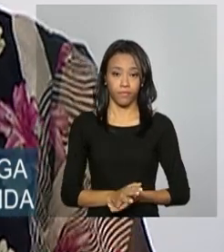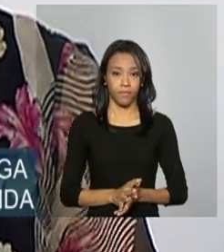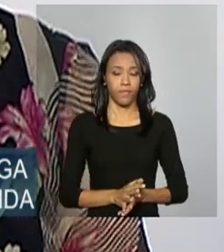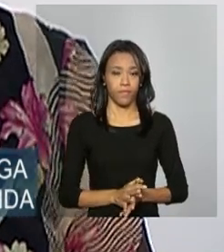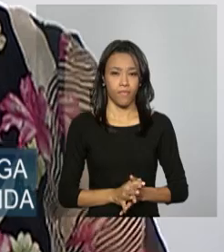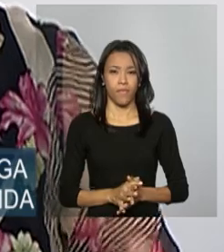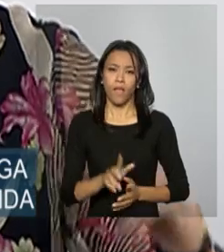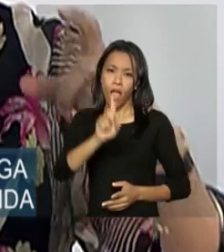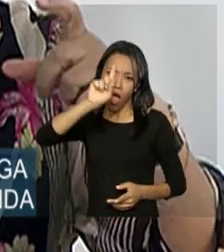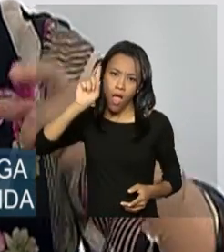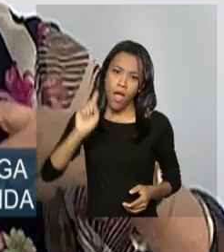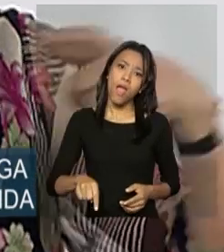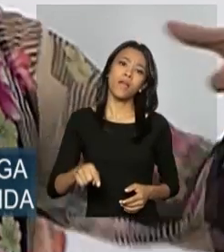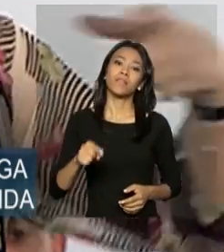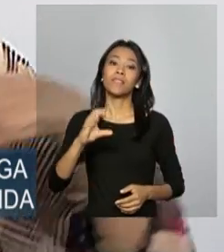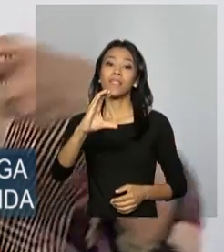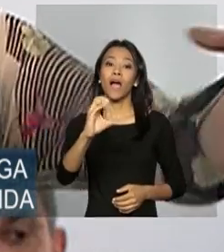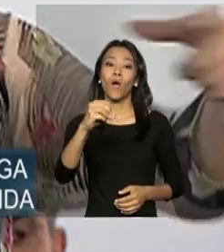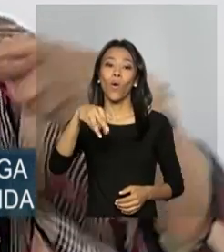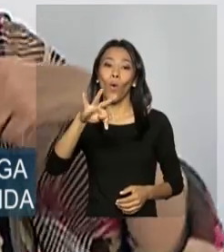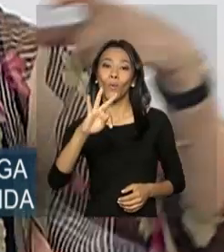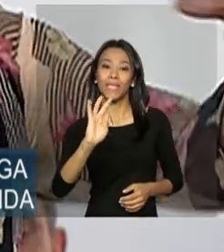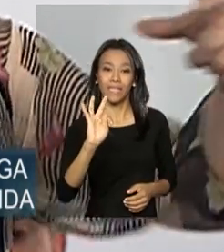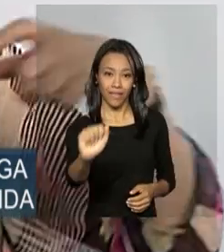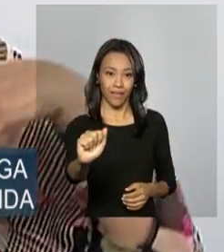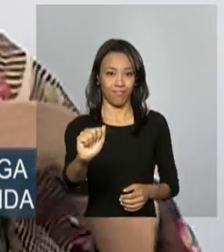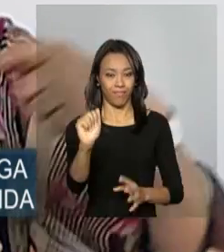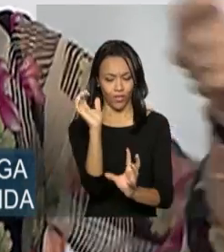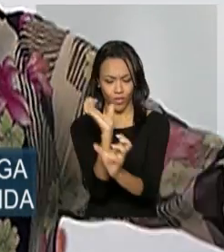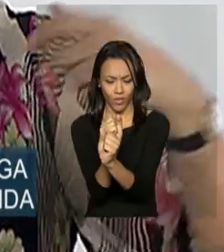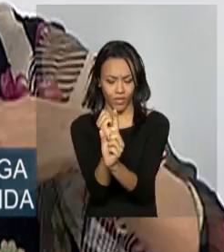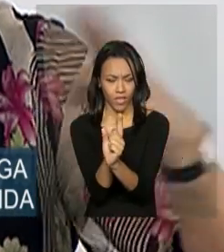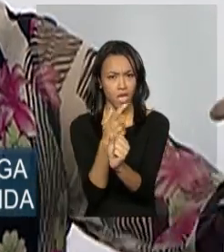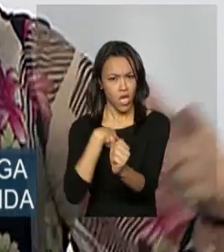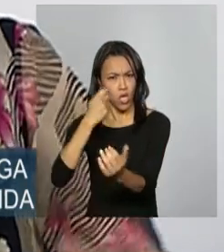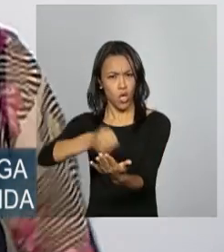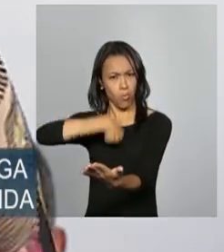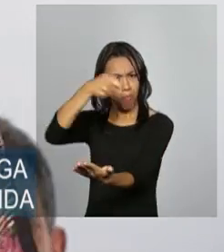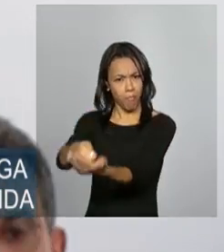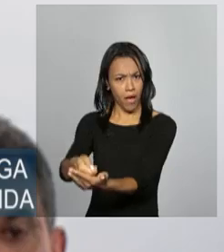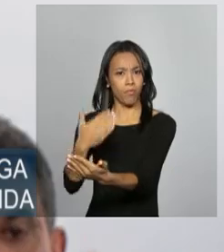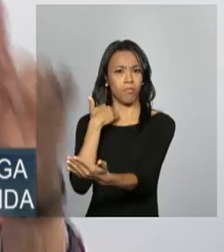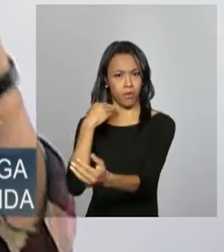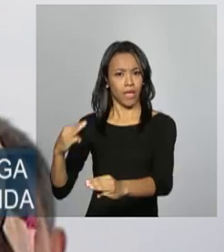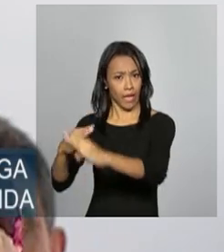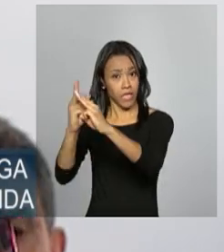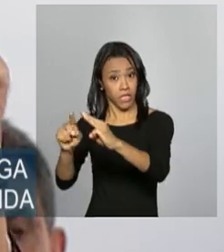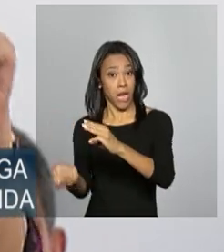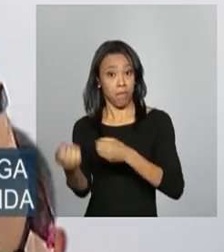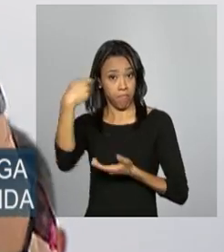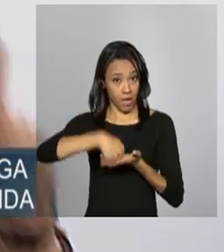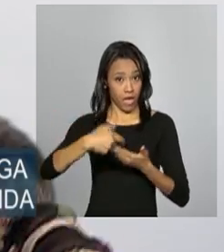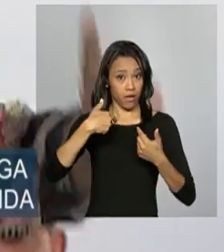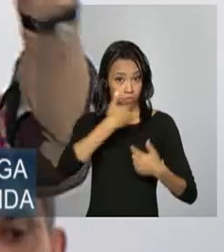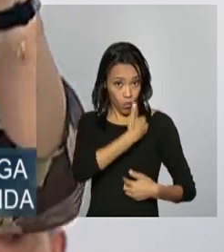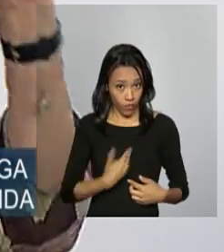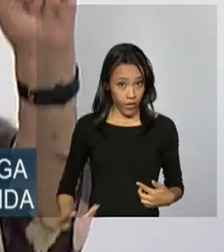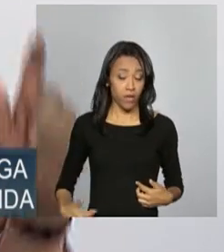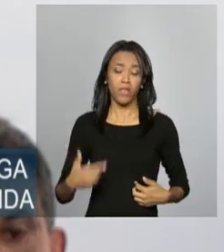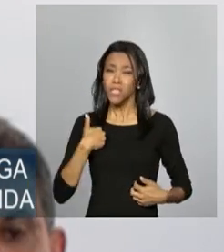que essa conta no qual a gente faz, eu pago para a Caixa, ela paga para mim, existe desde